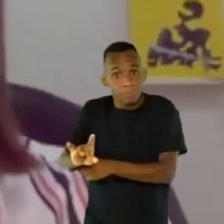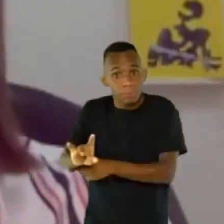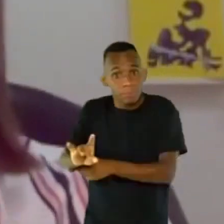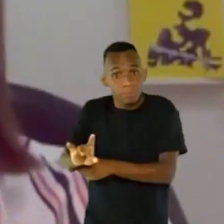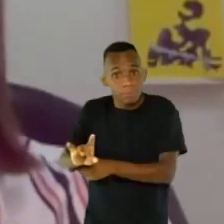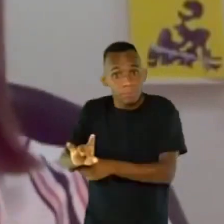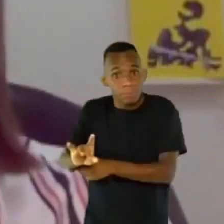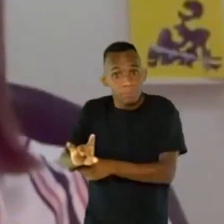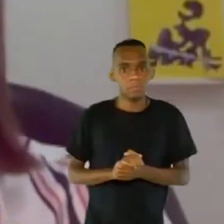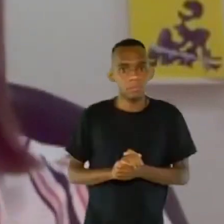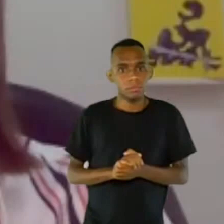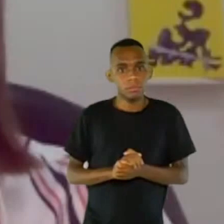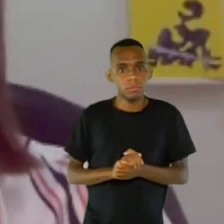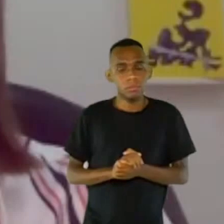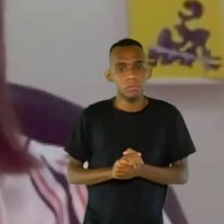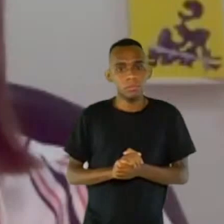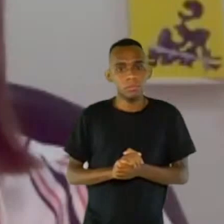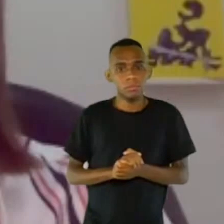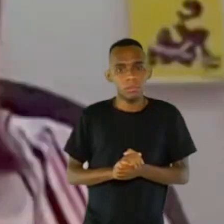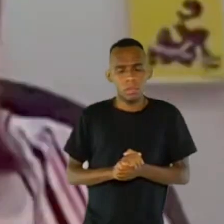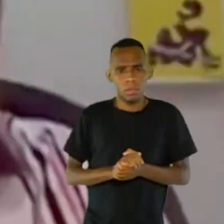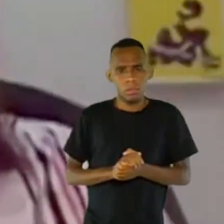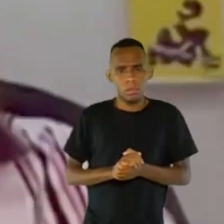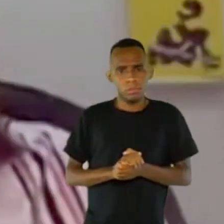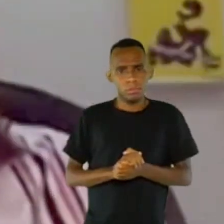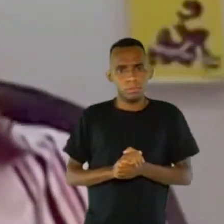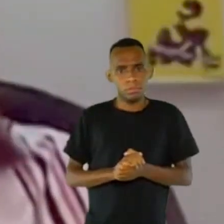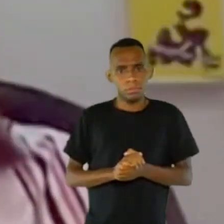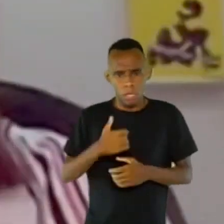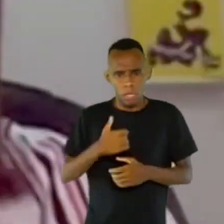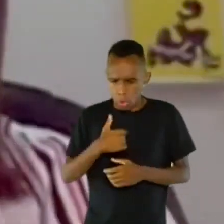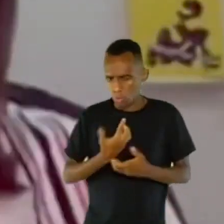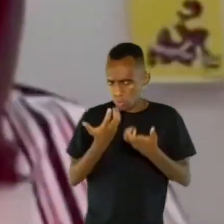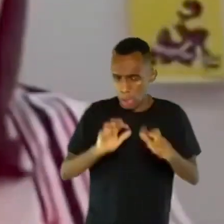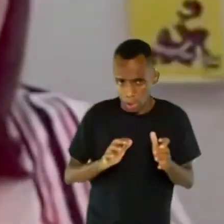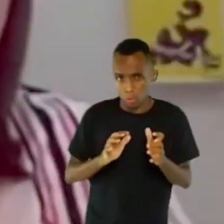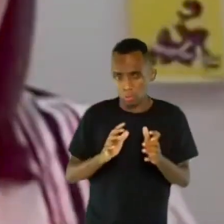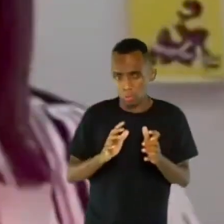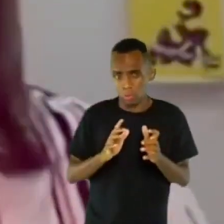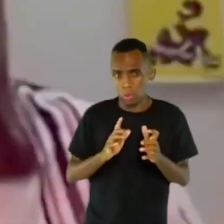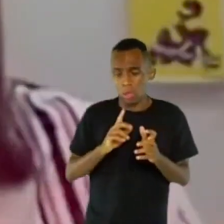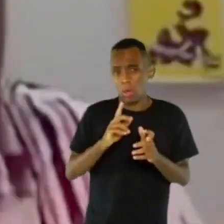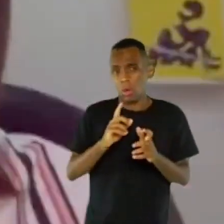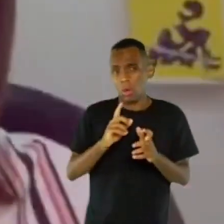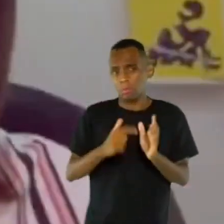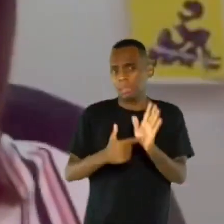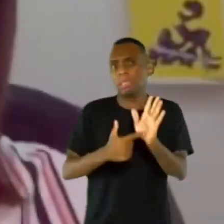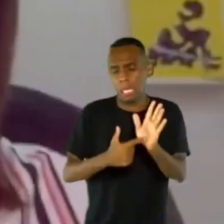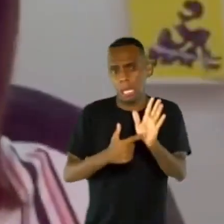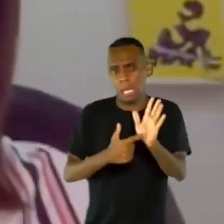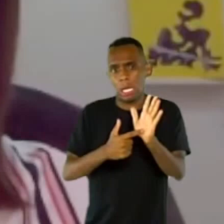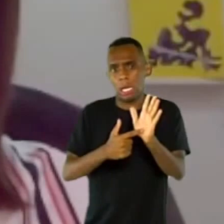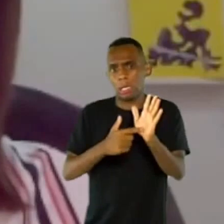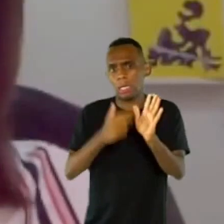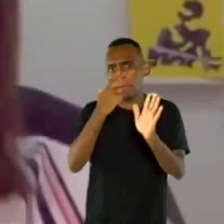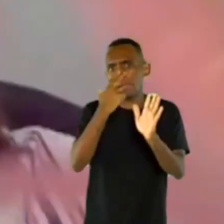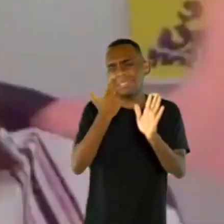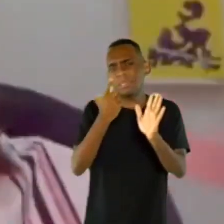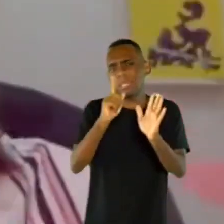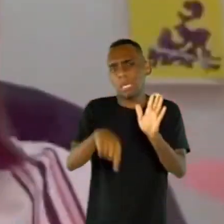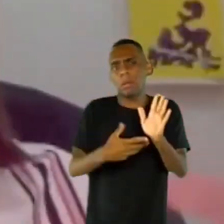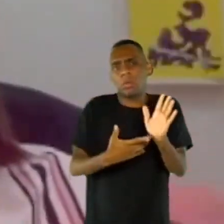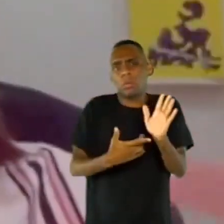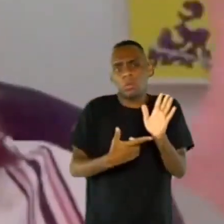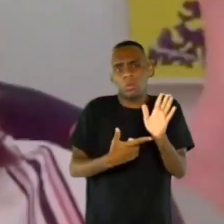sem querer ser pretensiosa, o livro é uma espécie dos meus miseráveis, né? Eu falo sobre